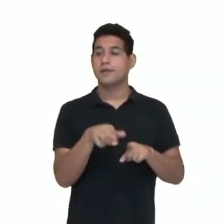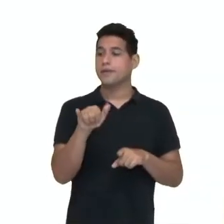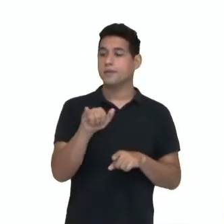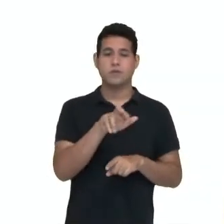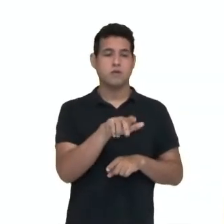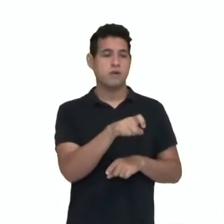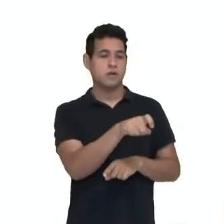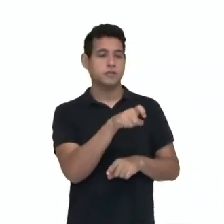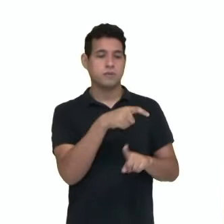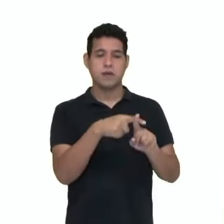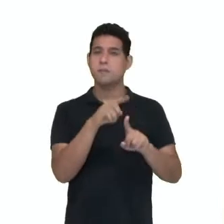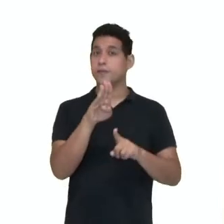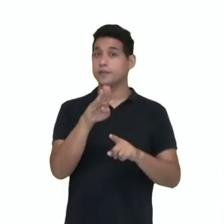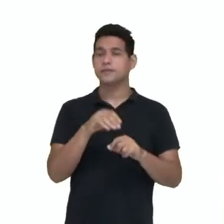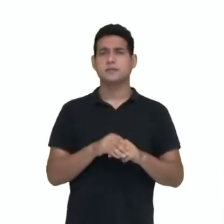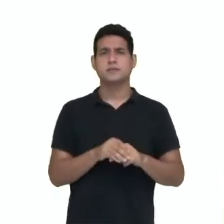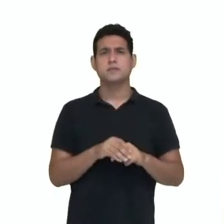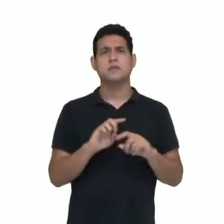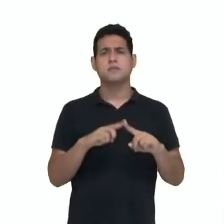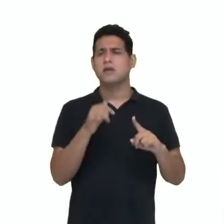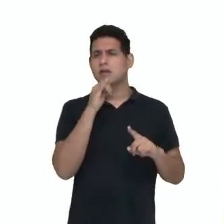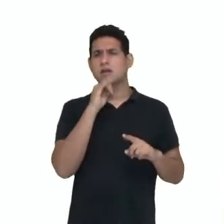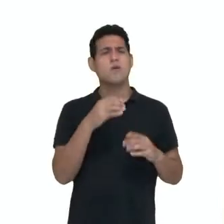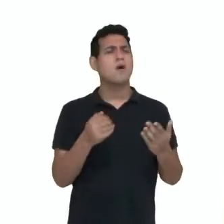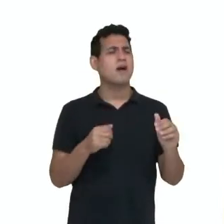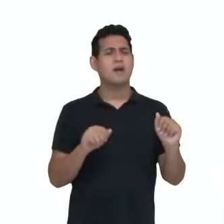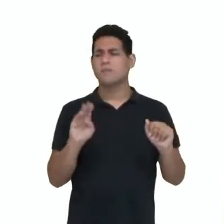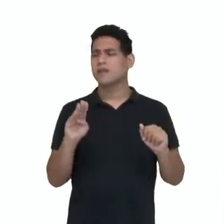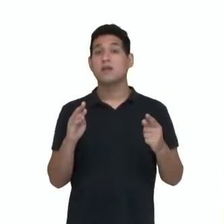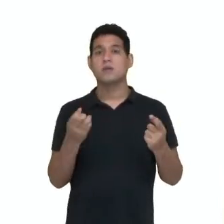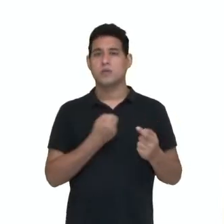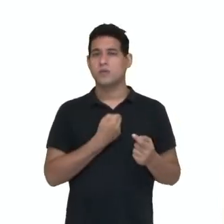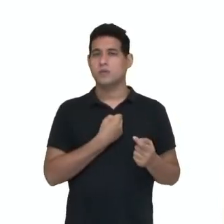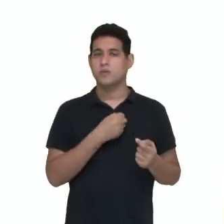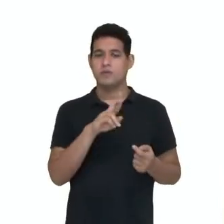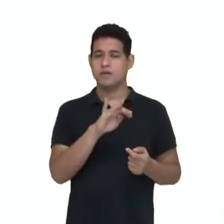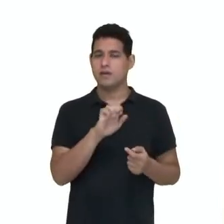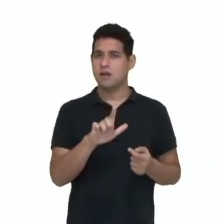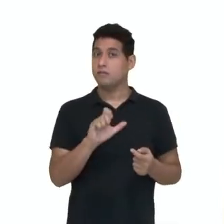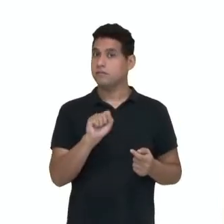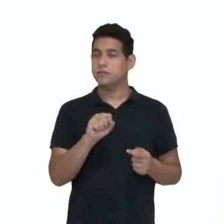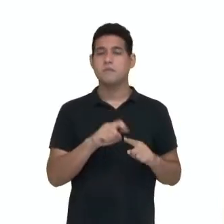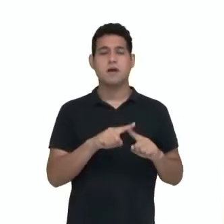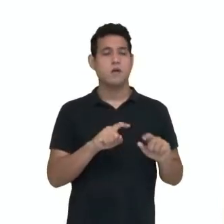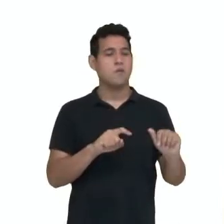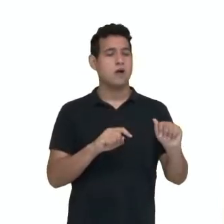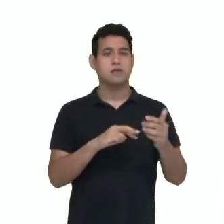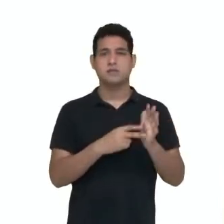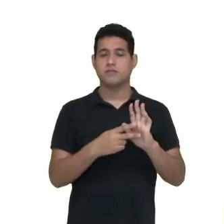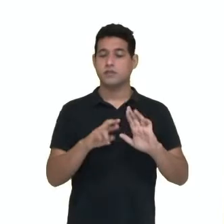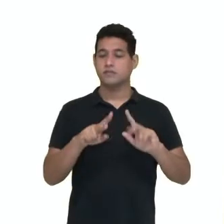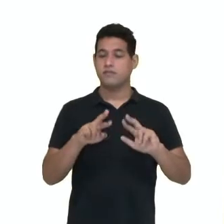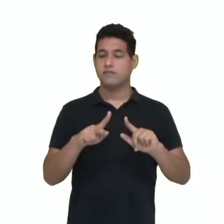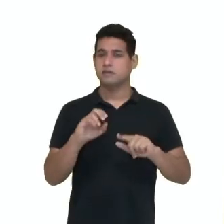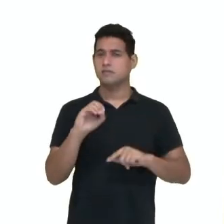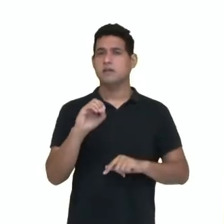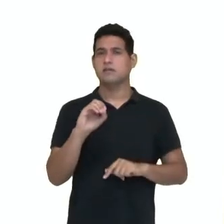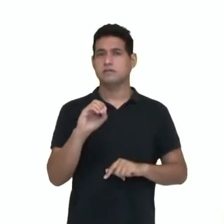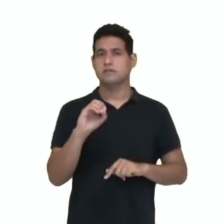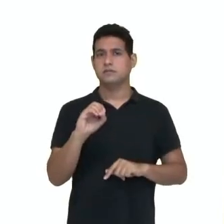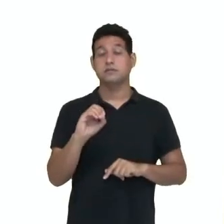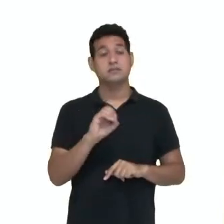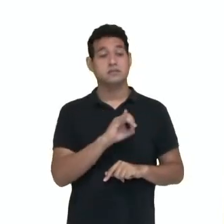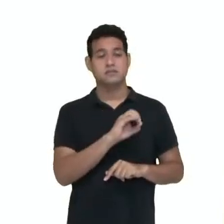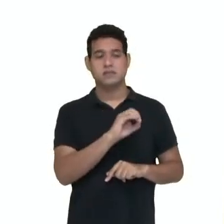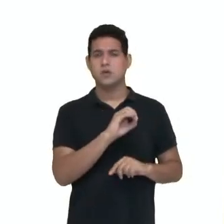igual a x mais b. Onde quem são a e b? Números reais, lembra disso? E o a é diferente de zero, porque se ele for